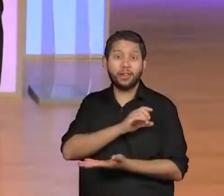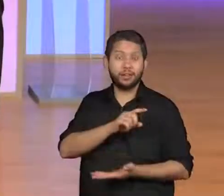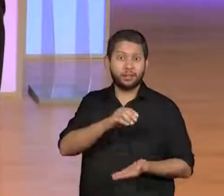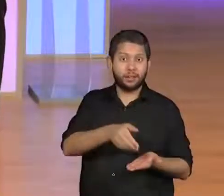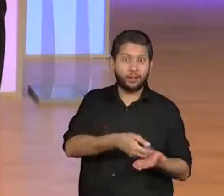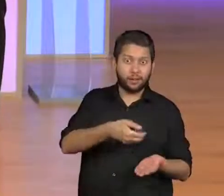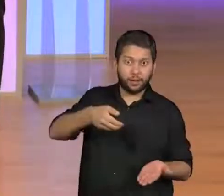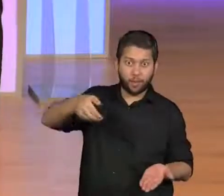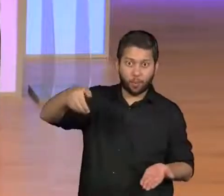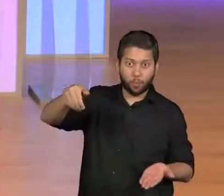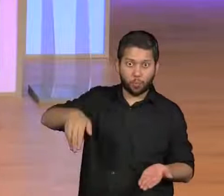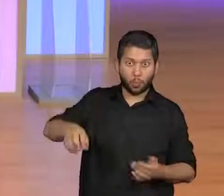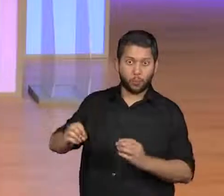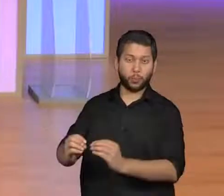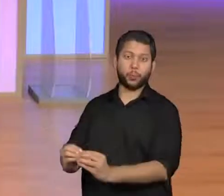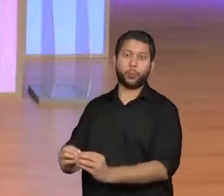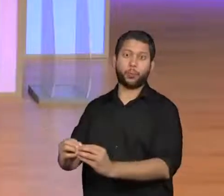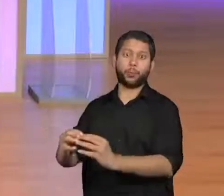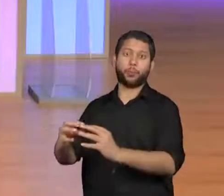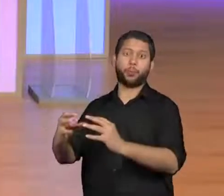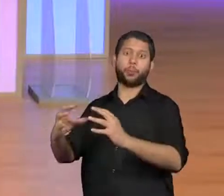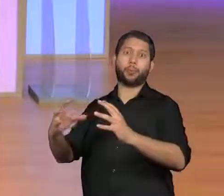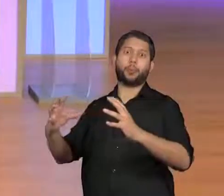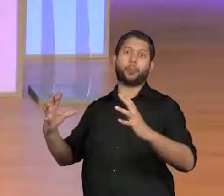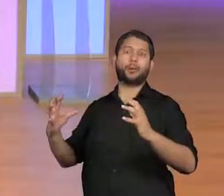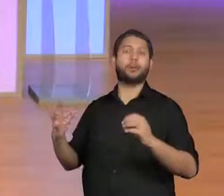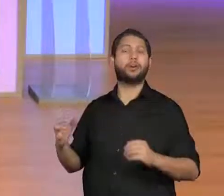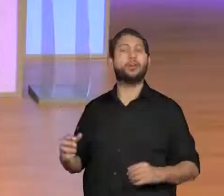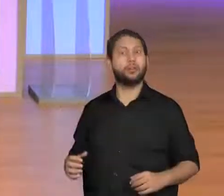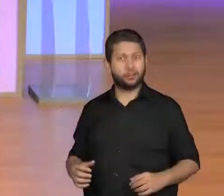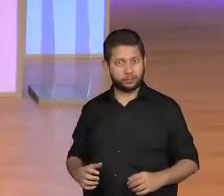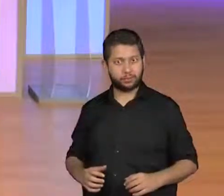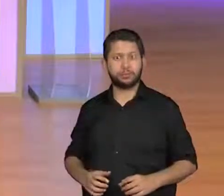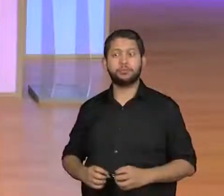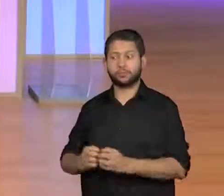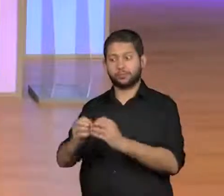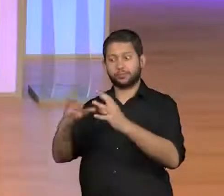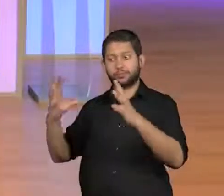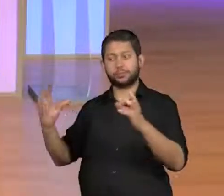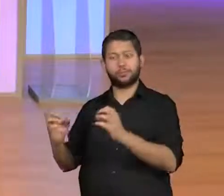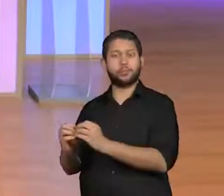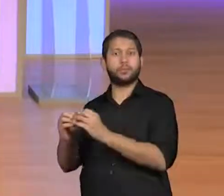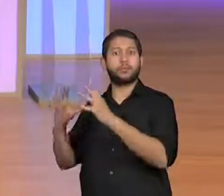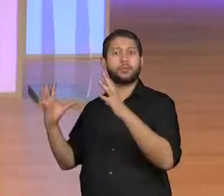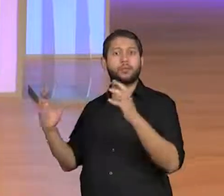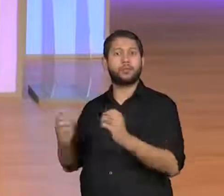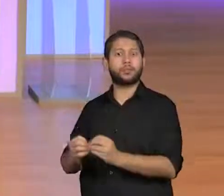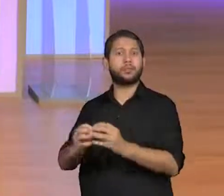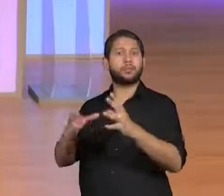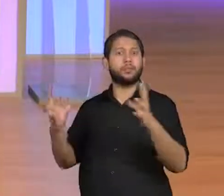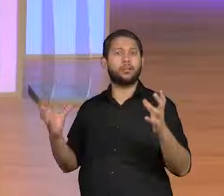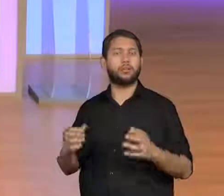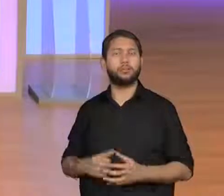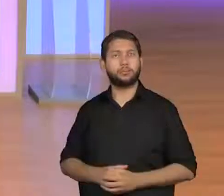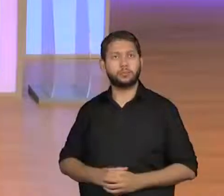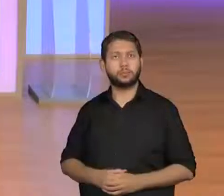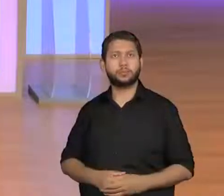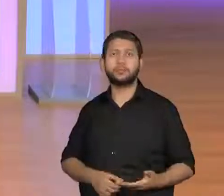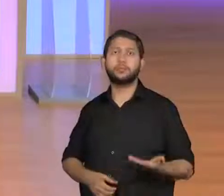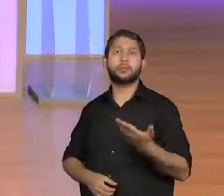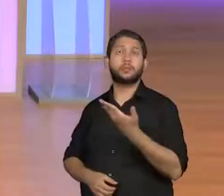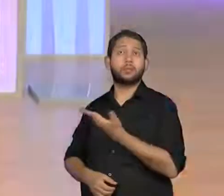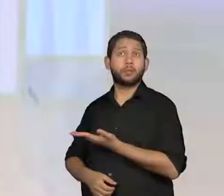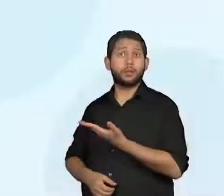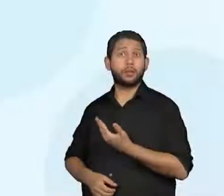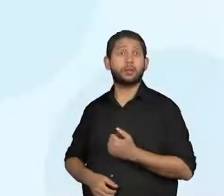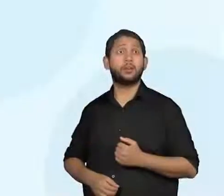pingar lá no óleo e ela já vai crescer e você já vai tirar para ela não encharcar. O óleo não encharcar o biscoito. Aqui